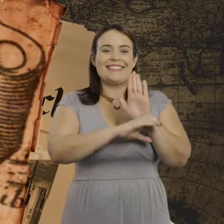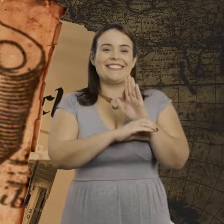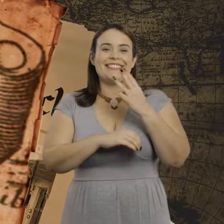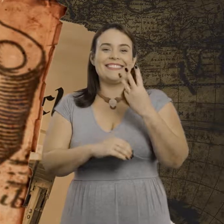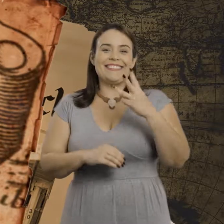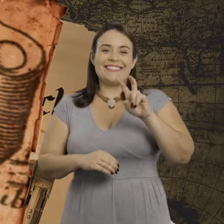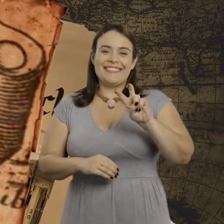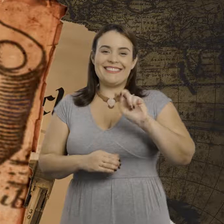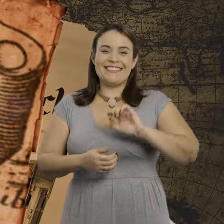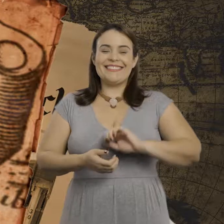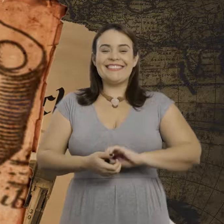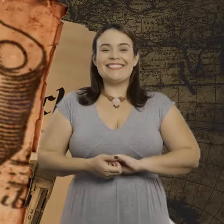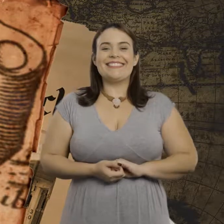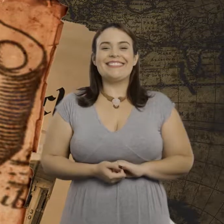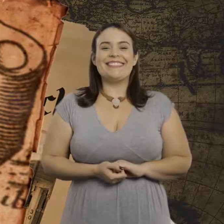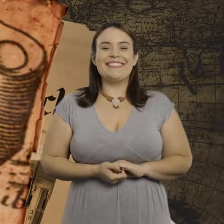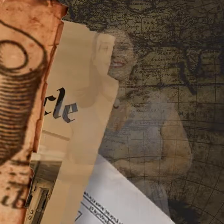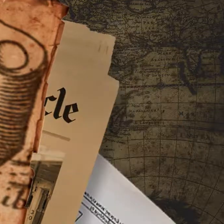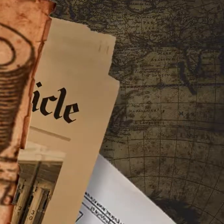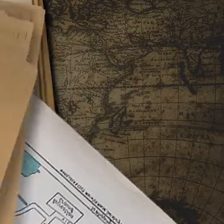Capítulo 35.